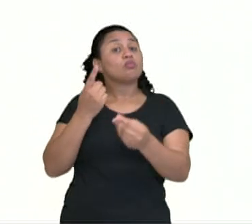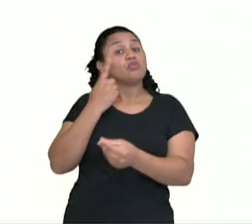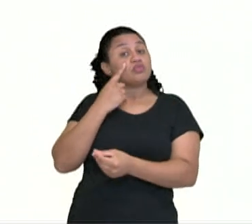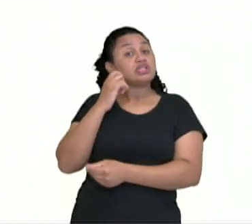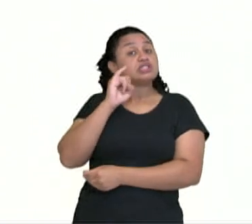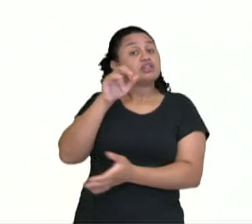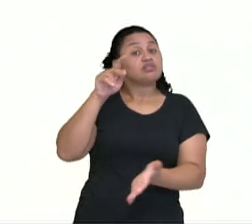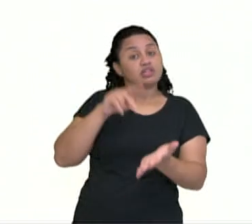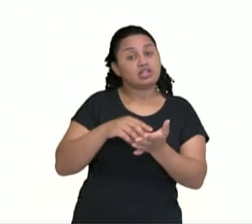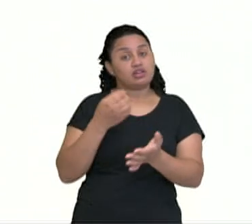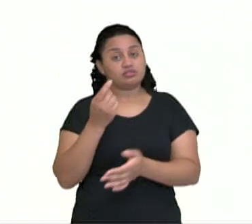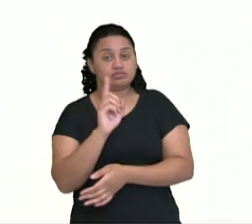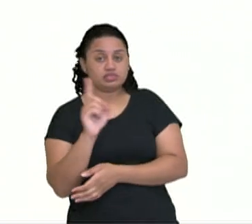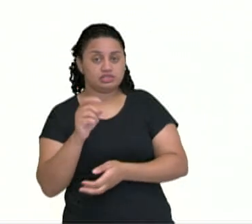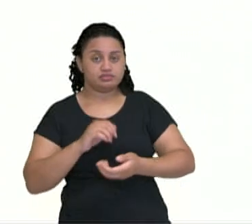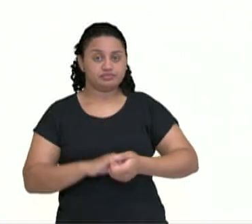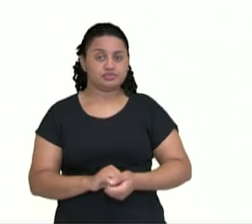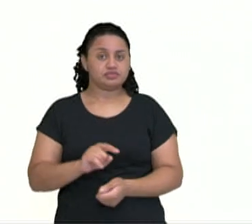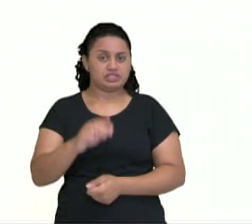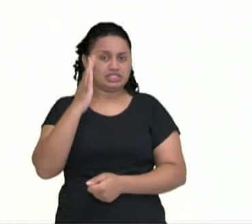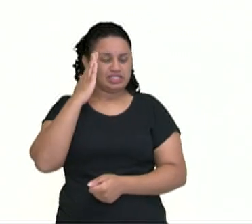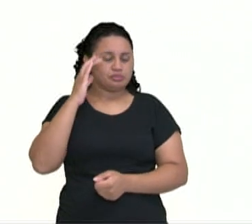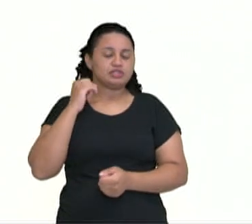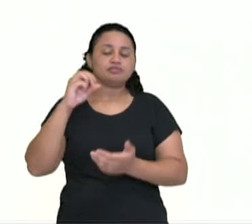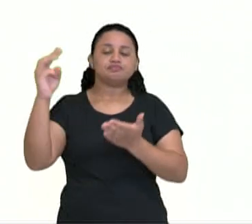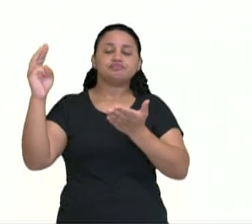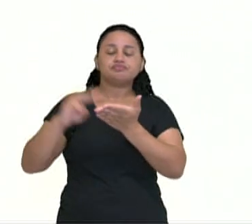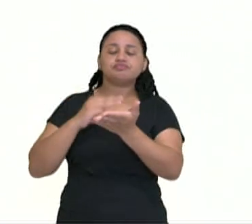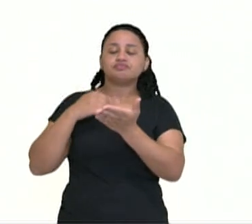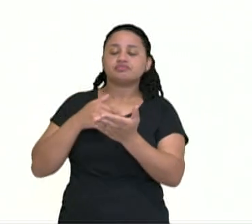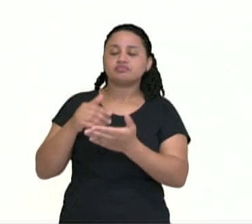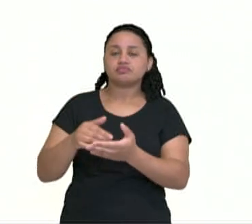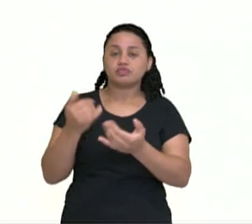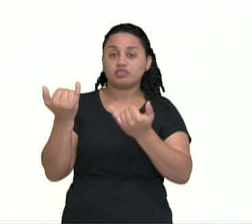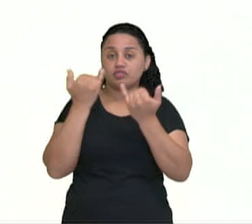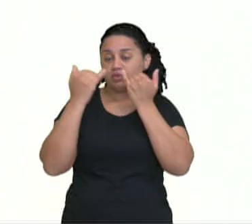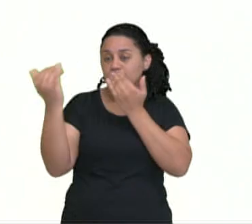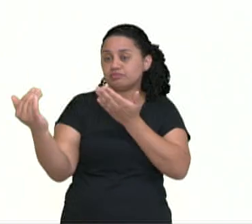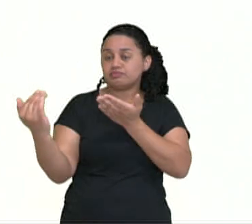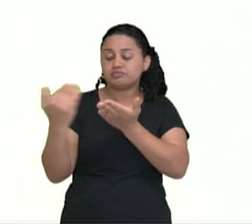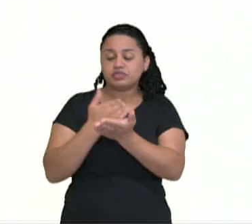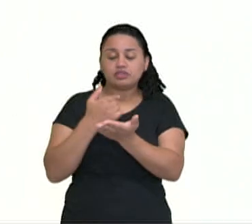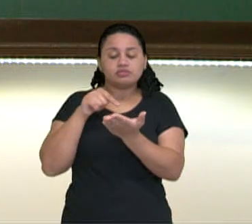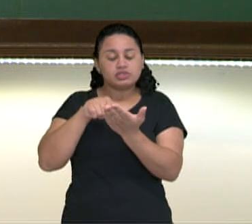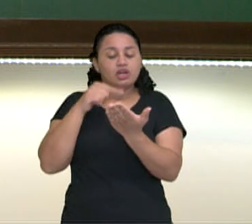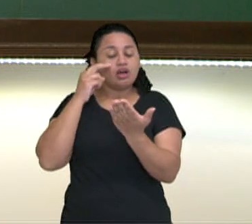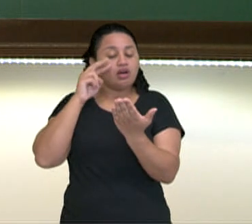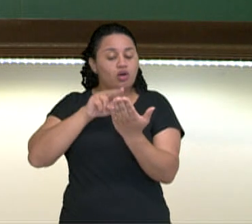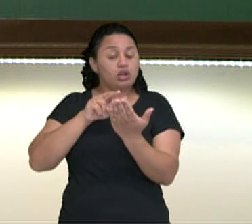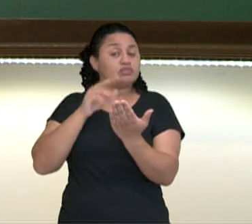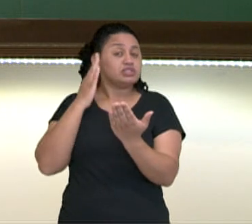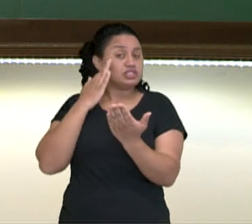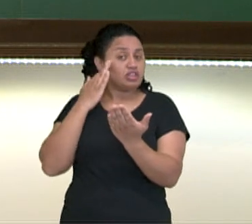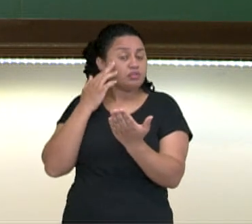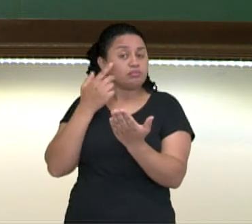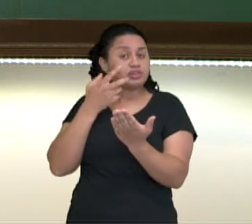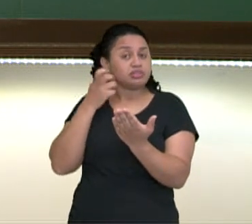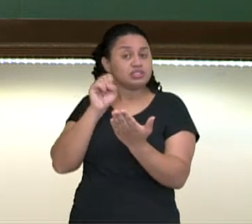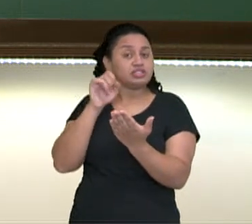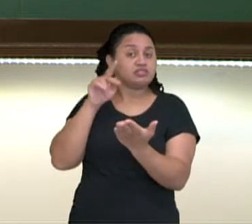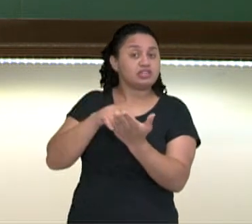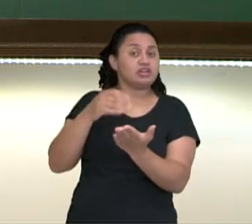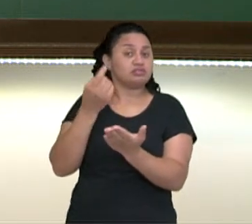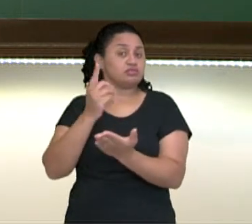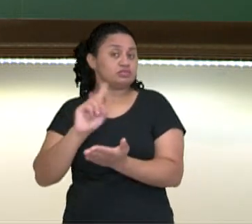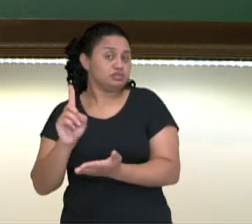fazer isso hoje? Recebeu uma notícia, você saberia ver as características para saber se ela é verdadeira ou não? É sobre isso que a gente